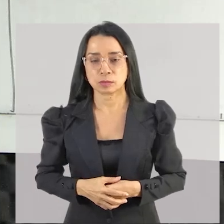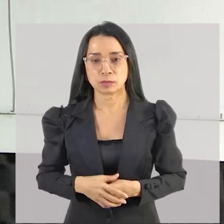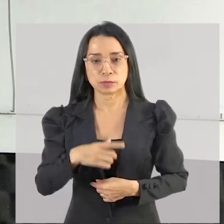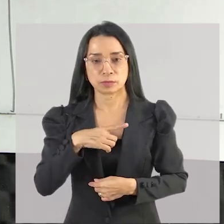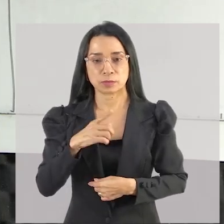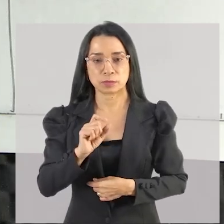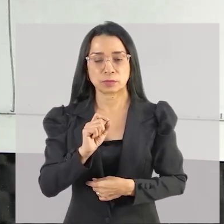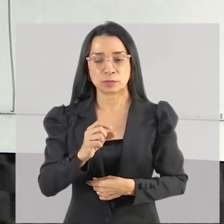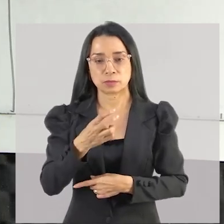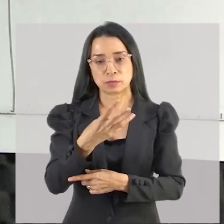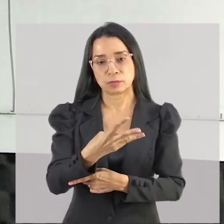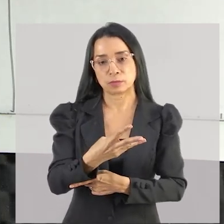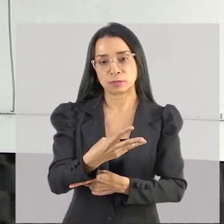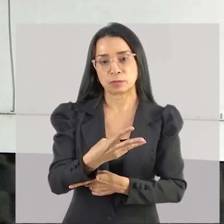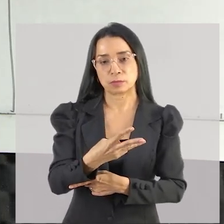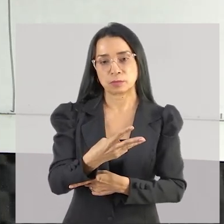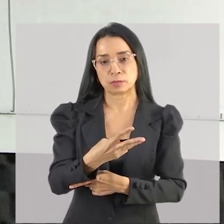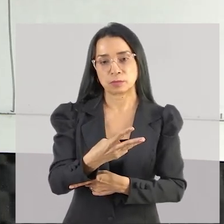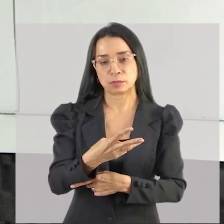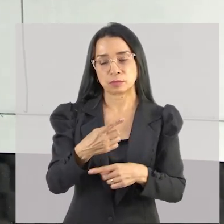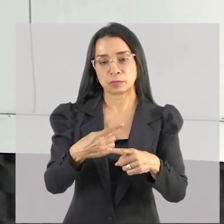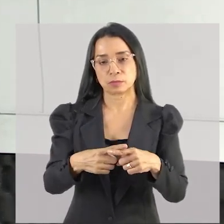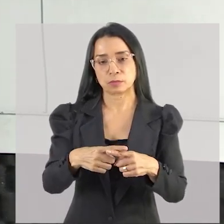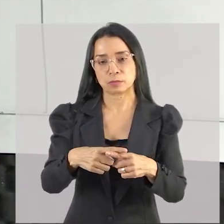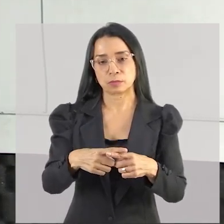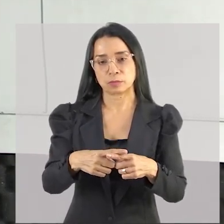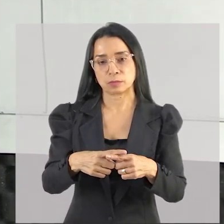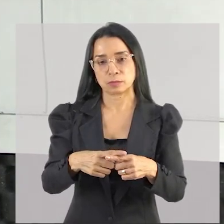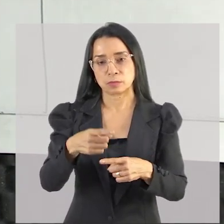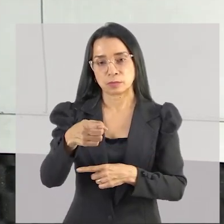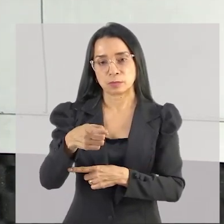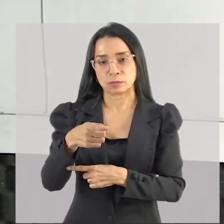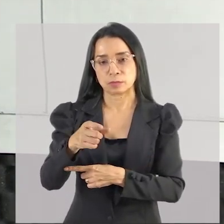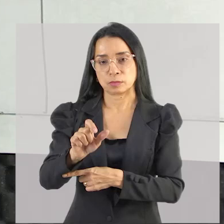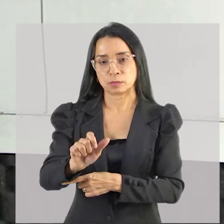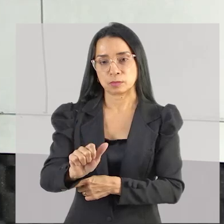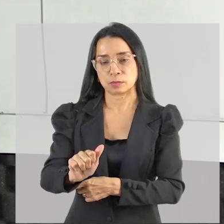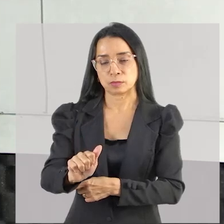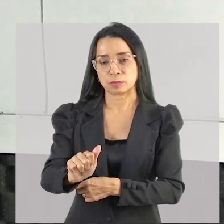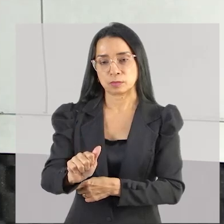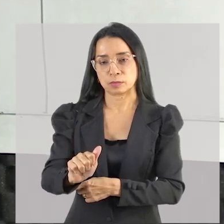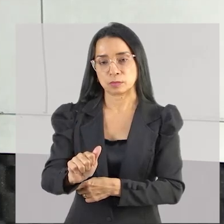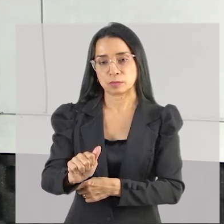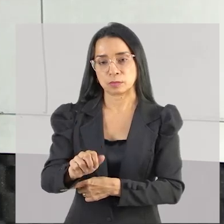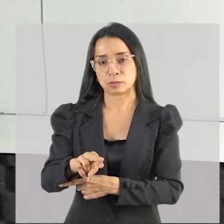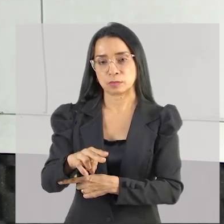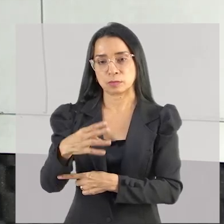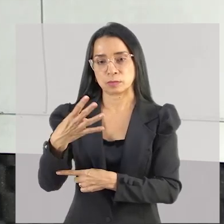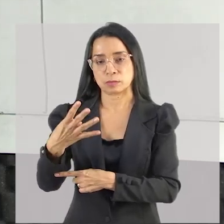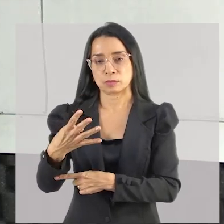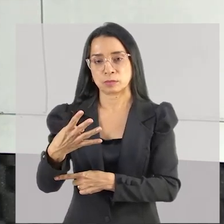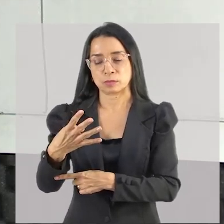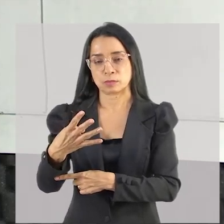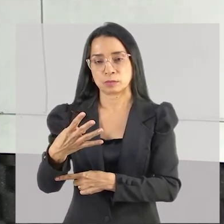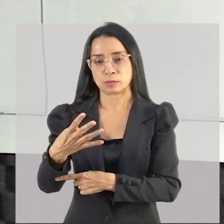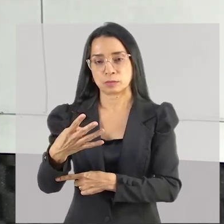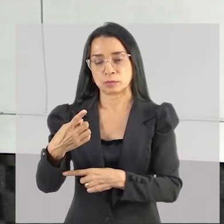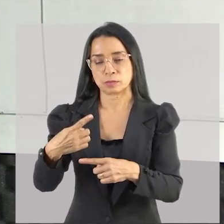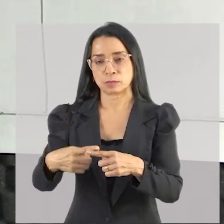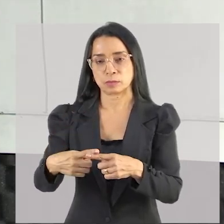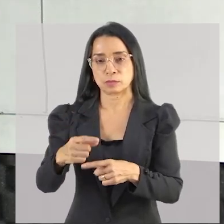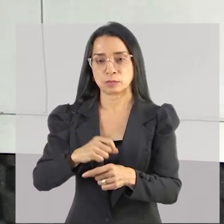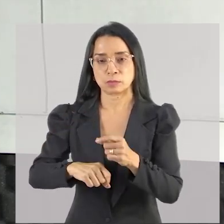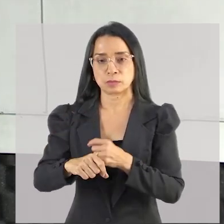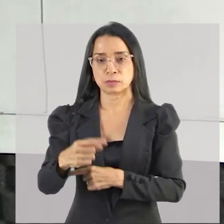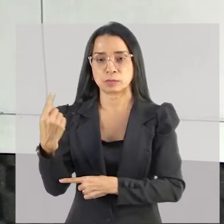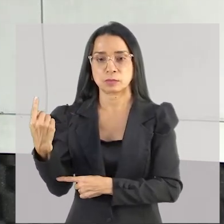Então, eu tenho que 3 vezes as xícaras de açúcar é igual a 4 vezes xícara